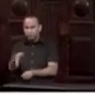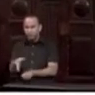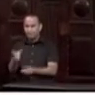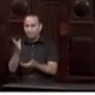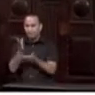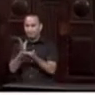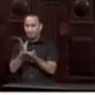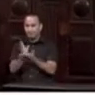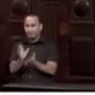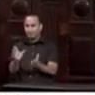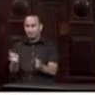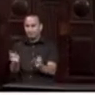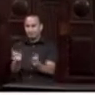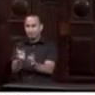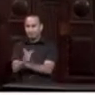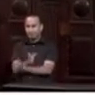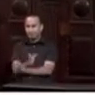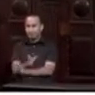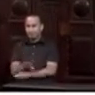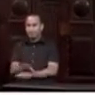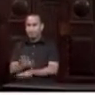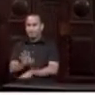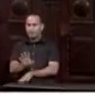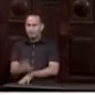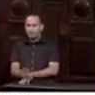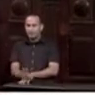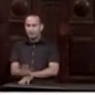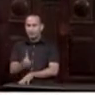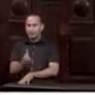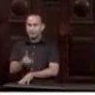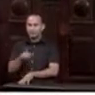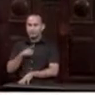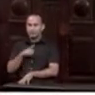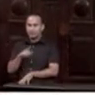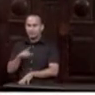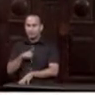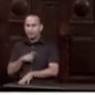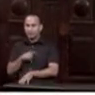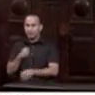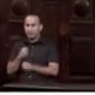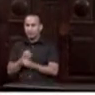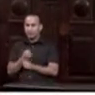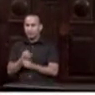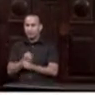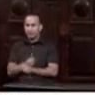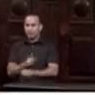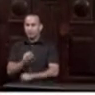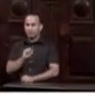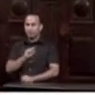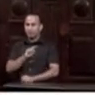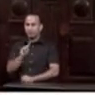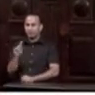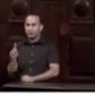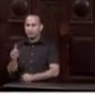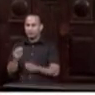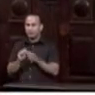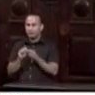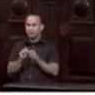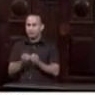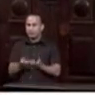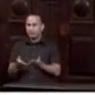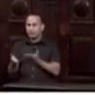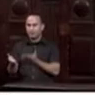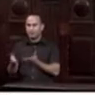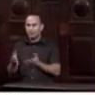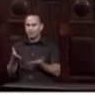prontíssimas, mas está existindo manobras no sentido de não fazer a entrega